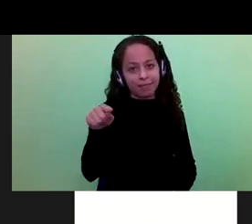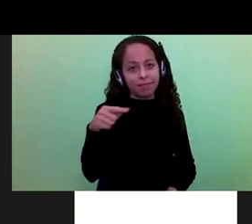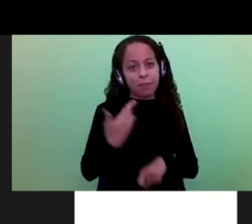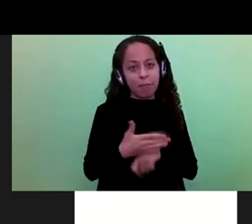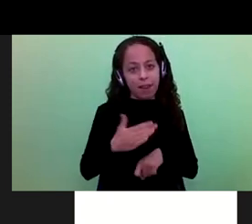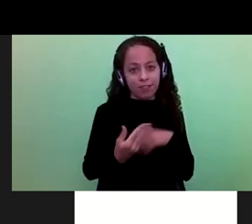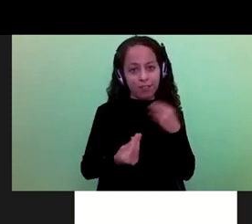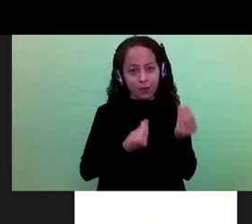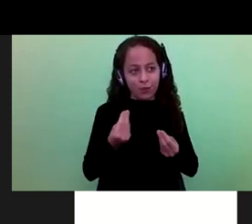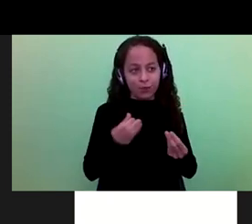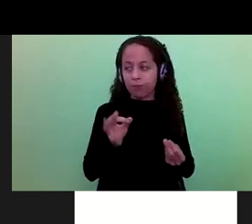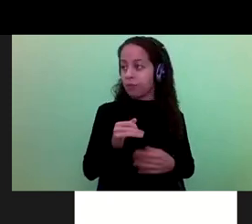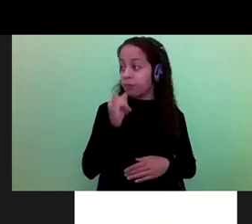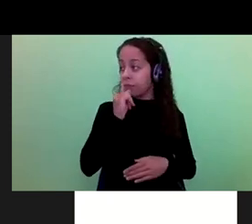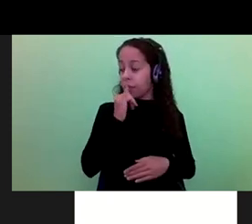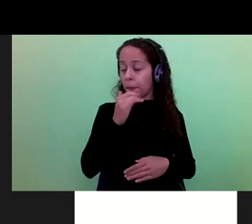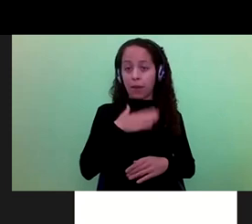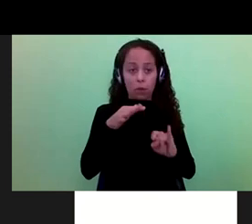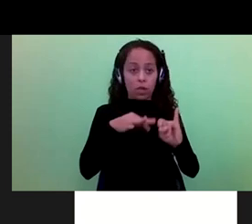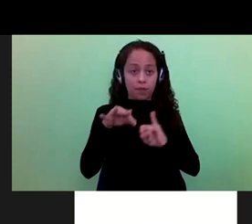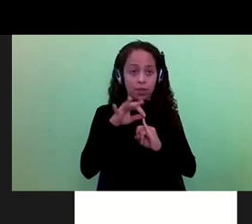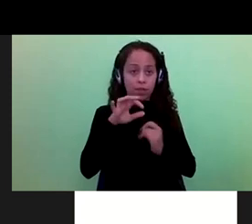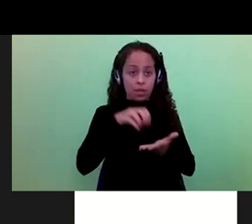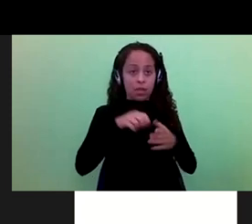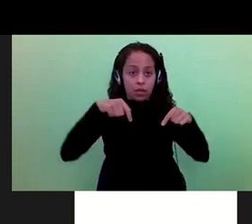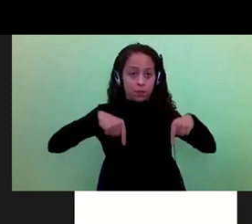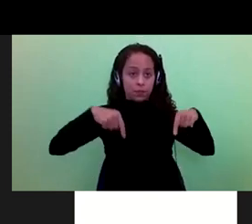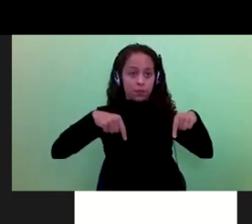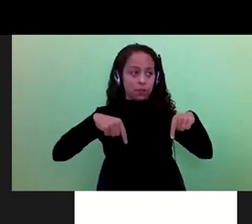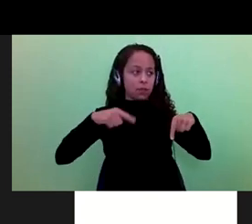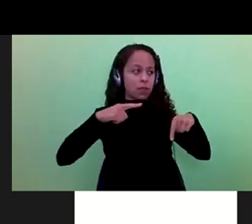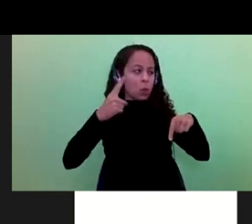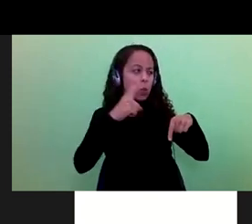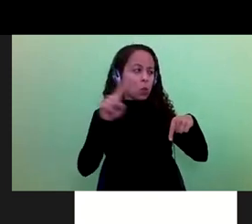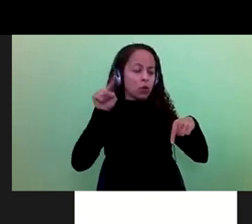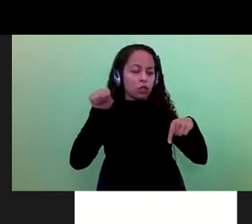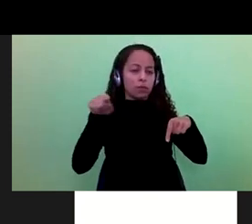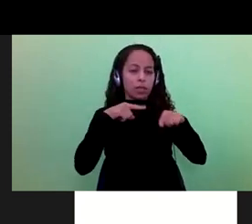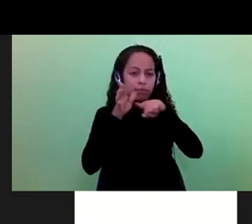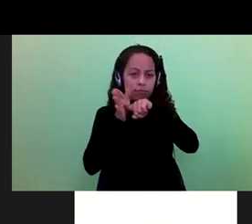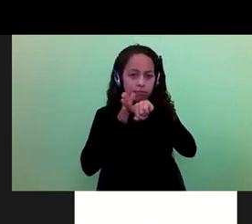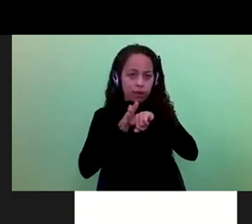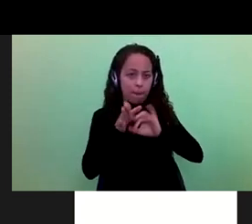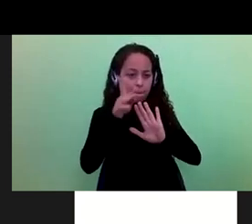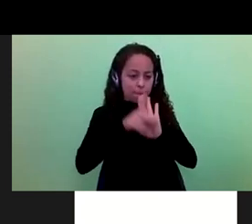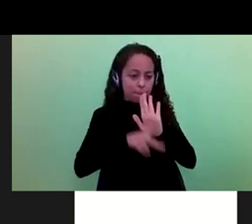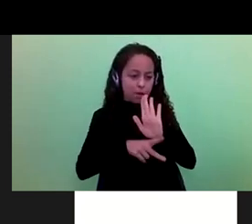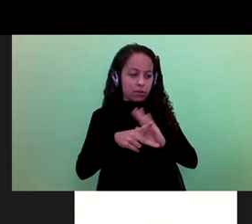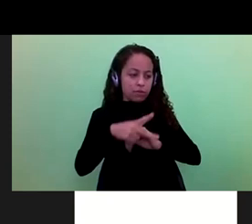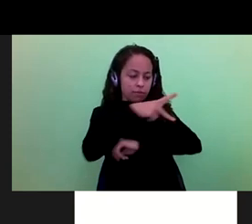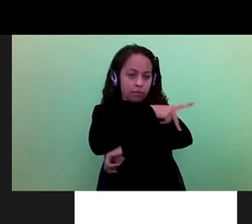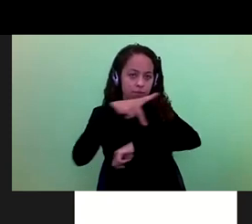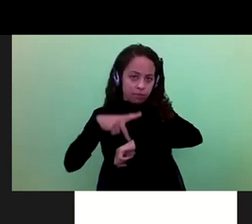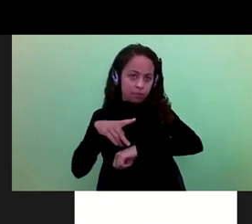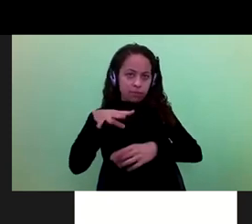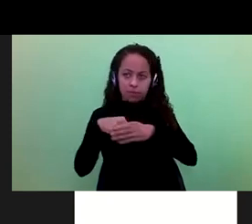práticas. Aqui no meu campus, a última revisão dos projetos pedagógicos, e